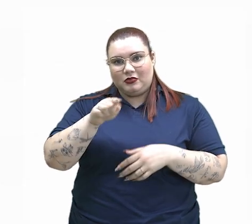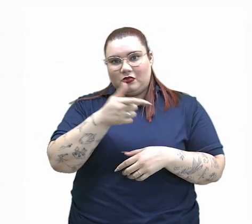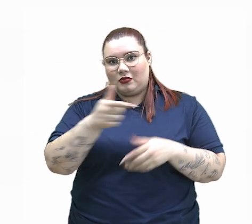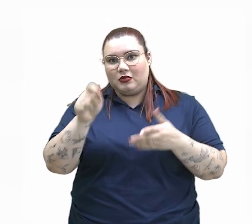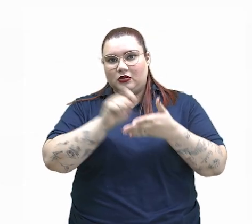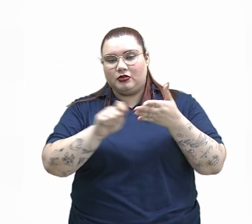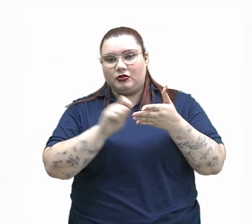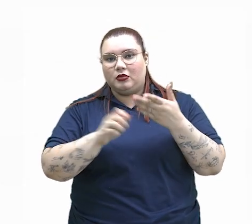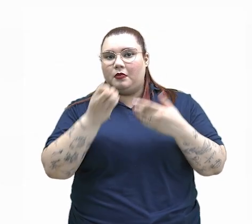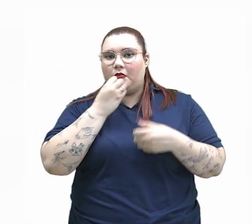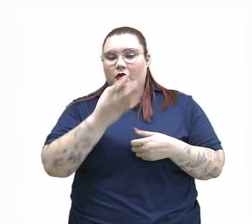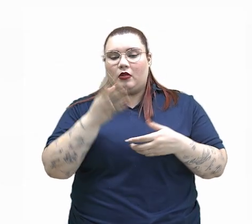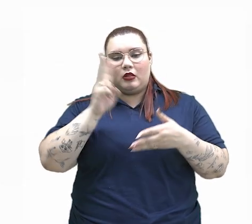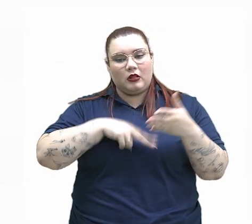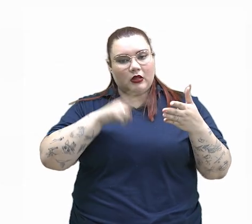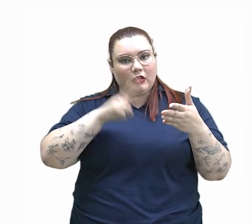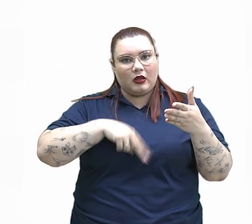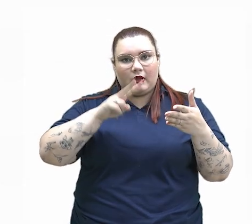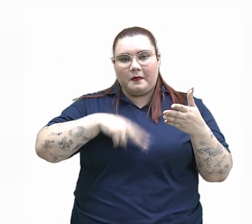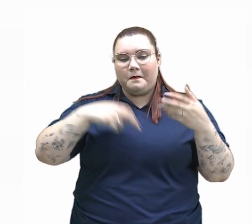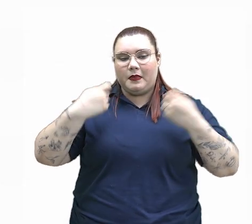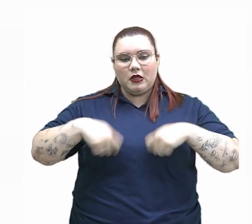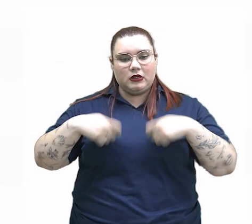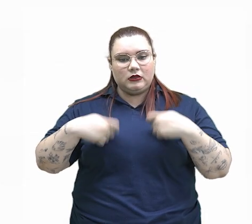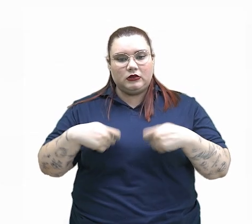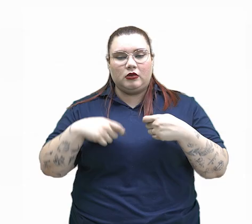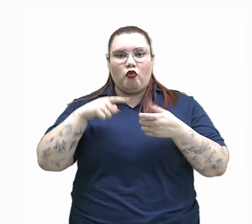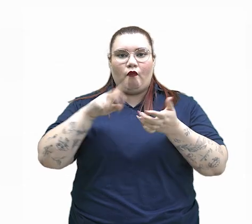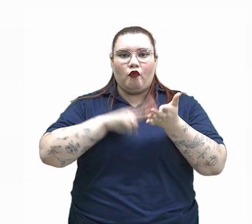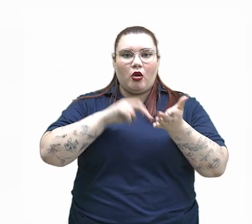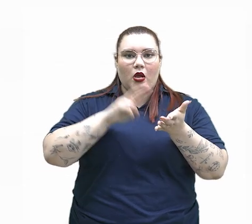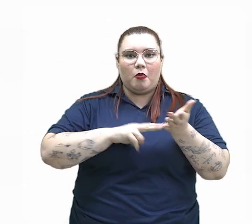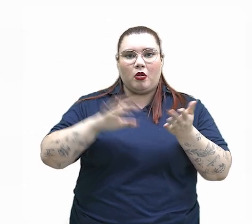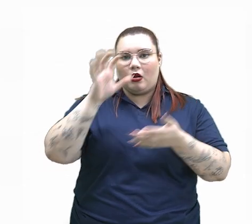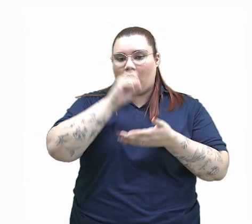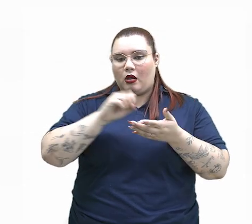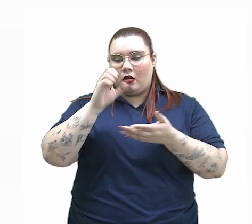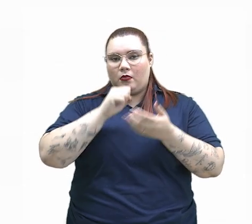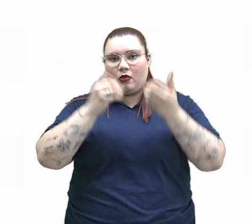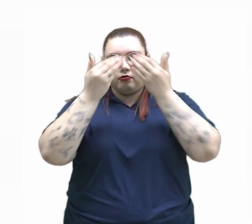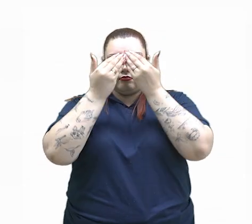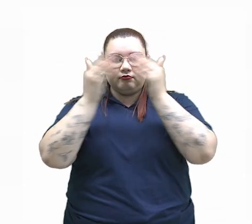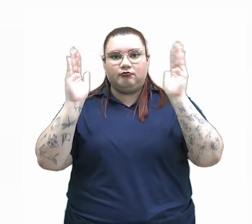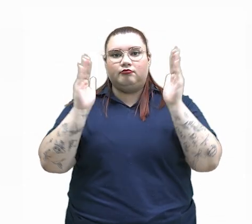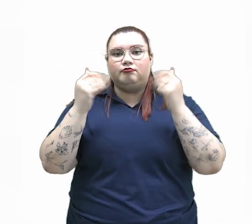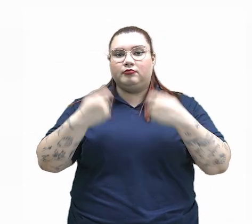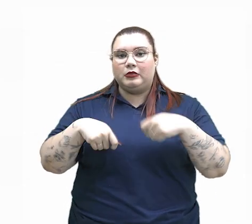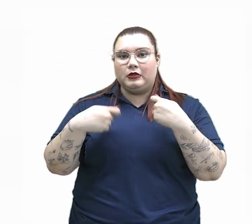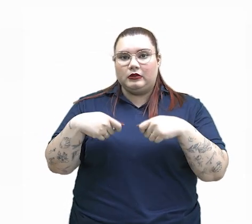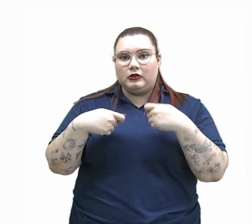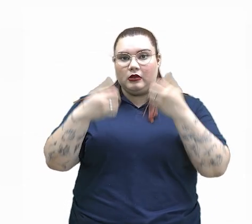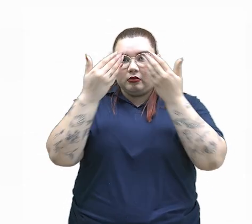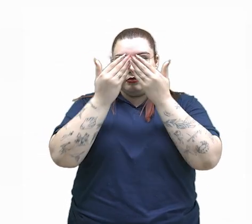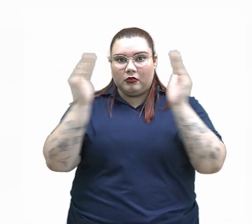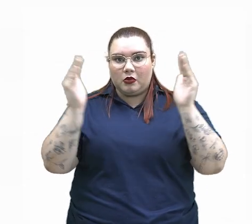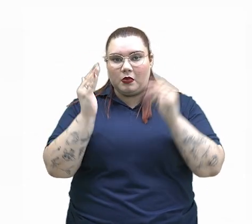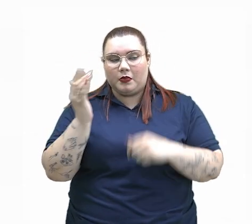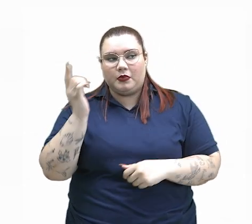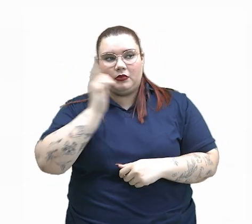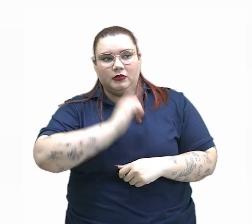boa escrita. Leiam muito para ampliar o vocabulário e a visão de mundo. Com essa visão de mundo, você vai trazer,